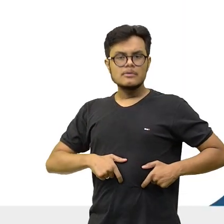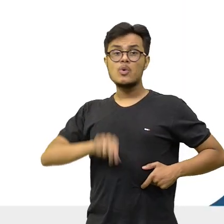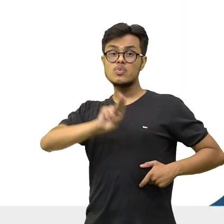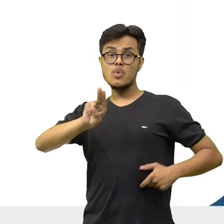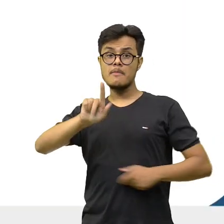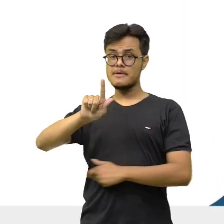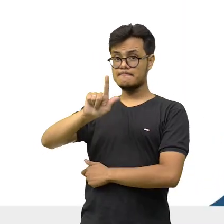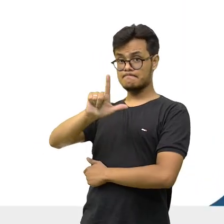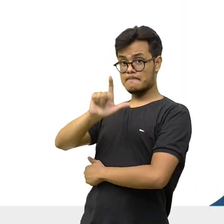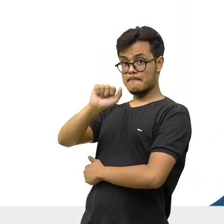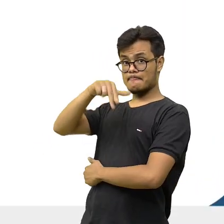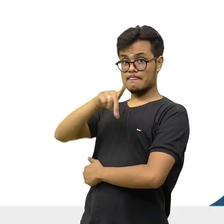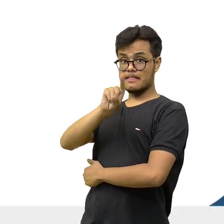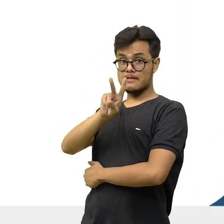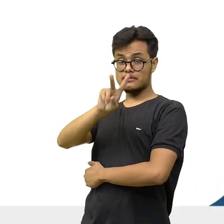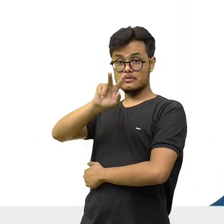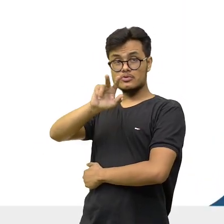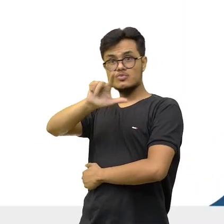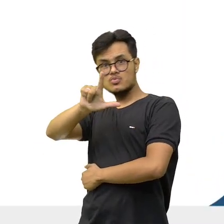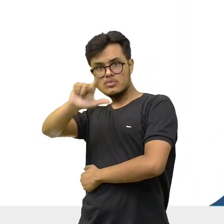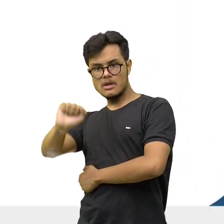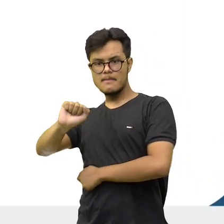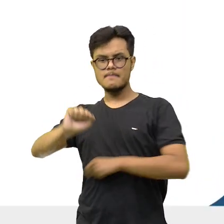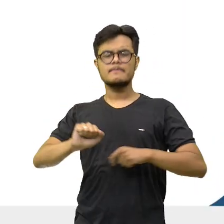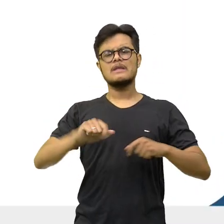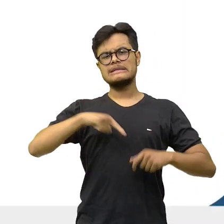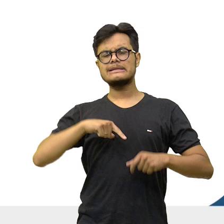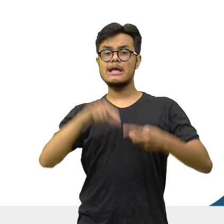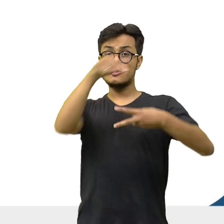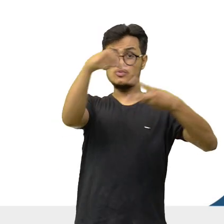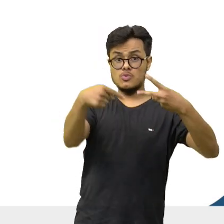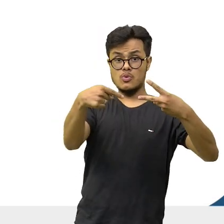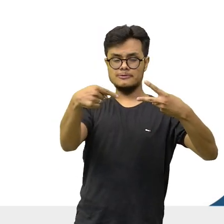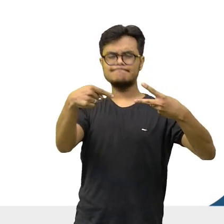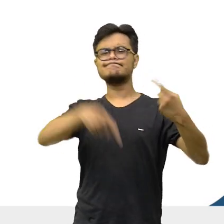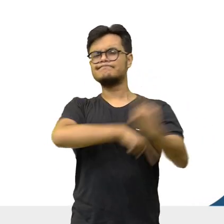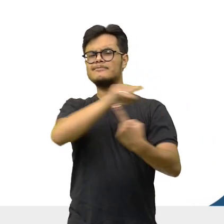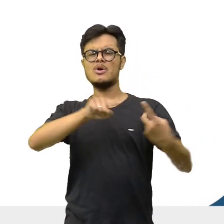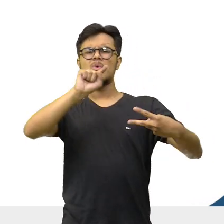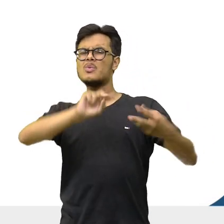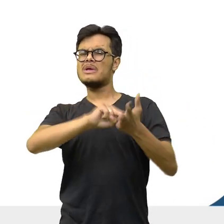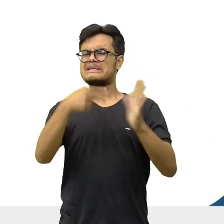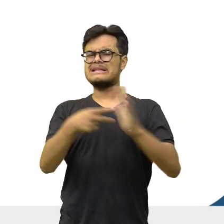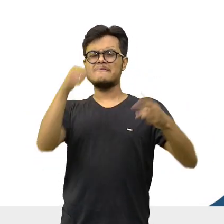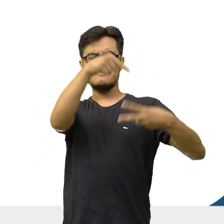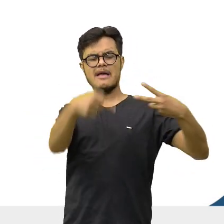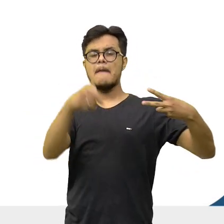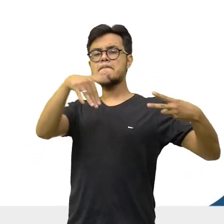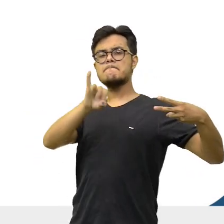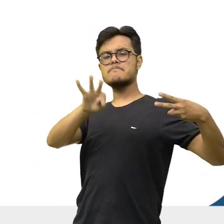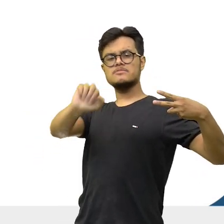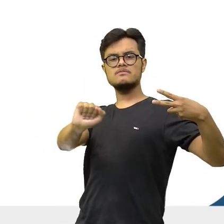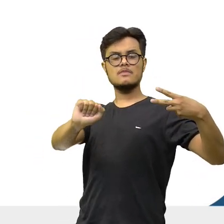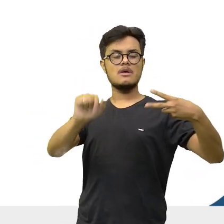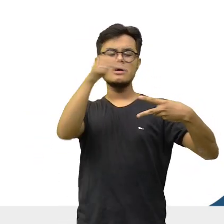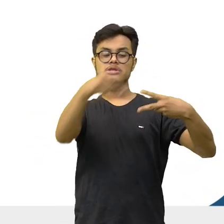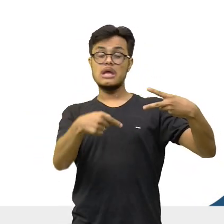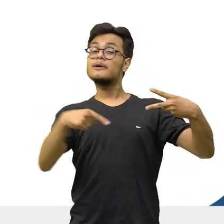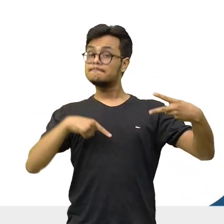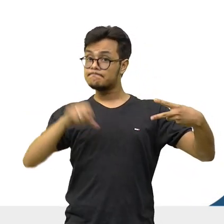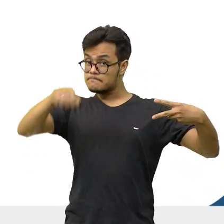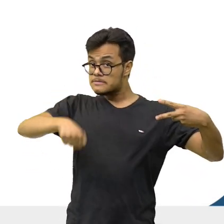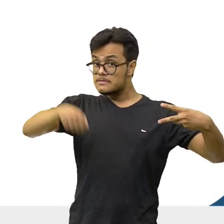uma glândula mista. Que é isso, prof? Uma glândula mista. Ela é uma glândula que tem